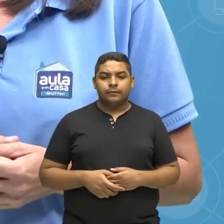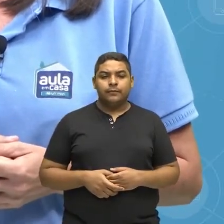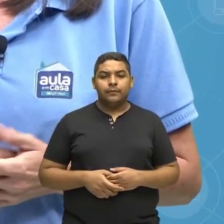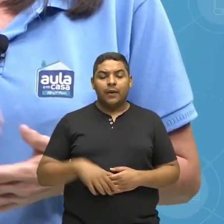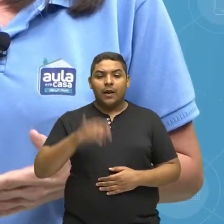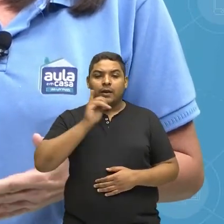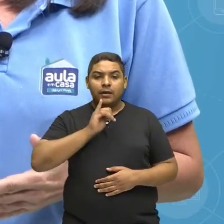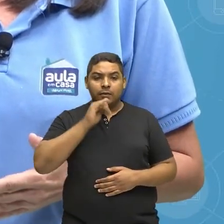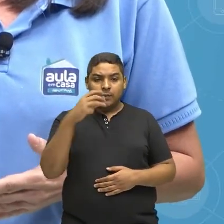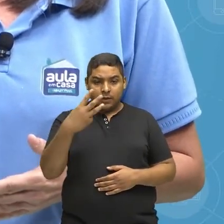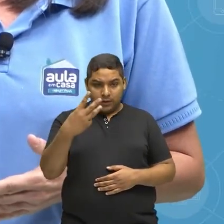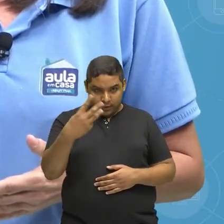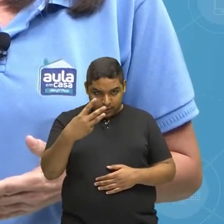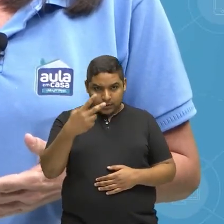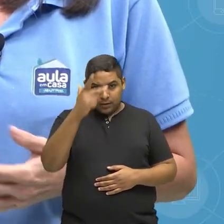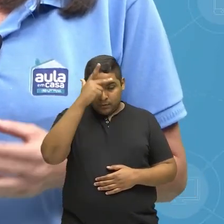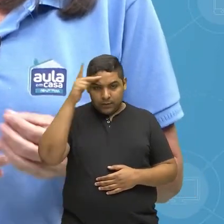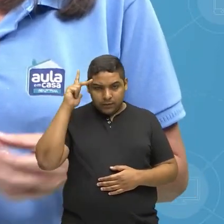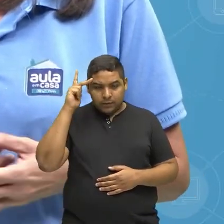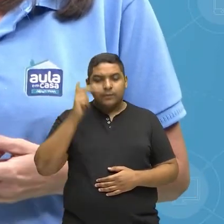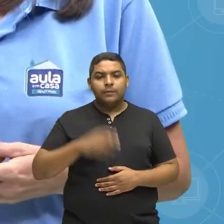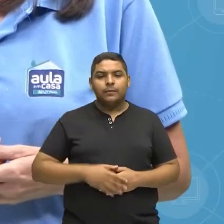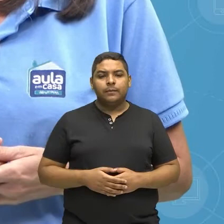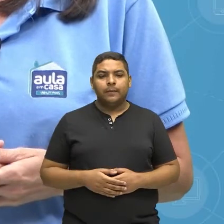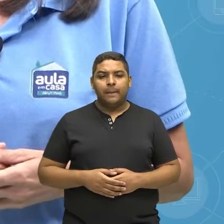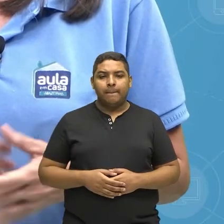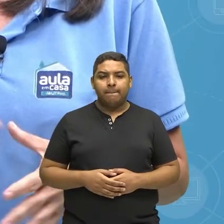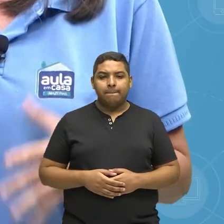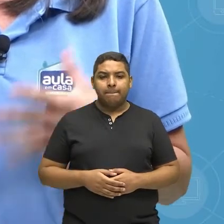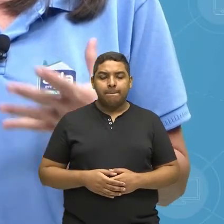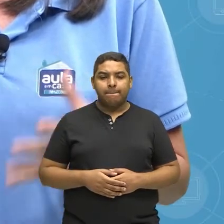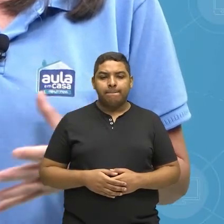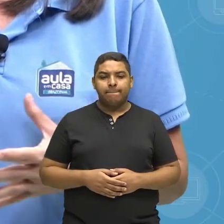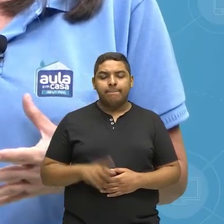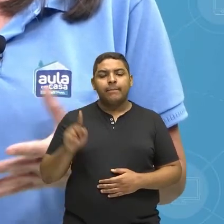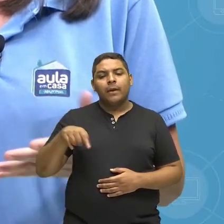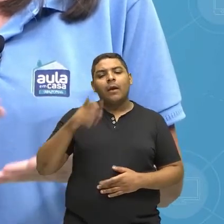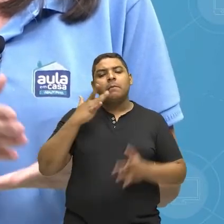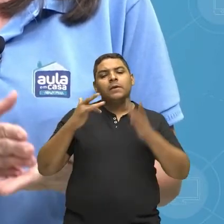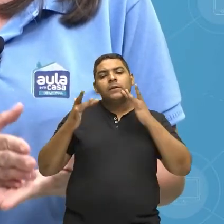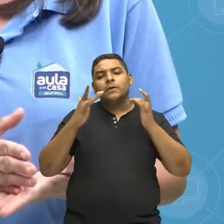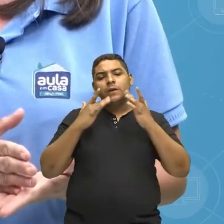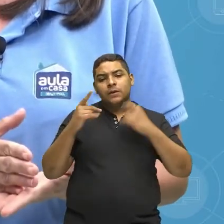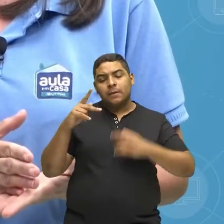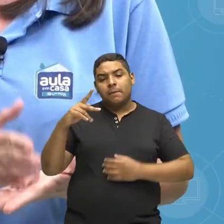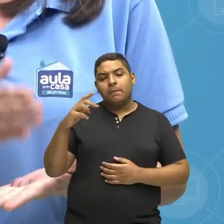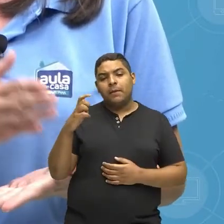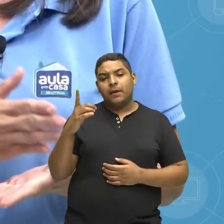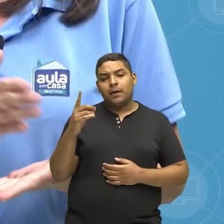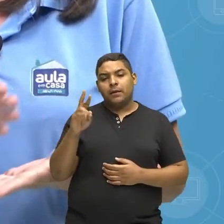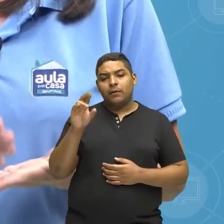third person. He is doing the laundry, nosso personagem Pedro. Então, ele está lavando roupa. He